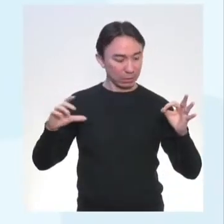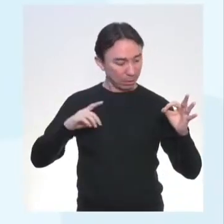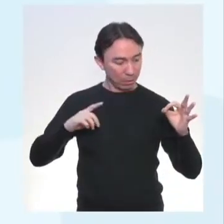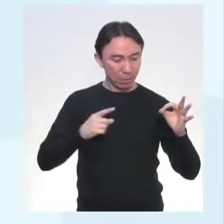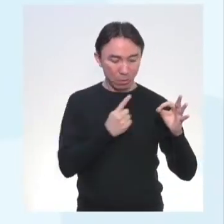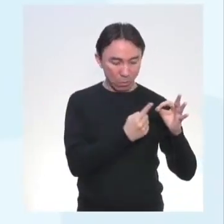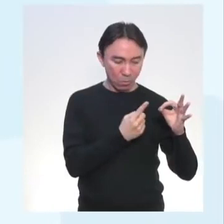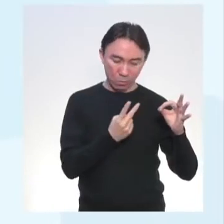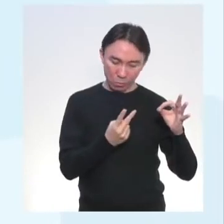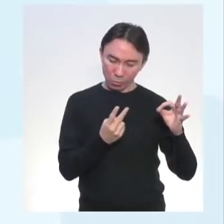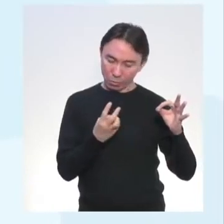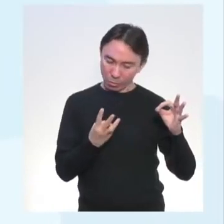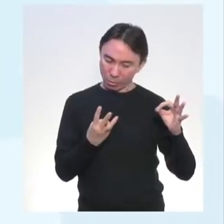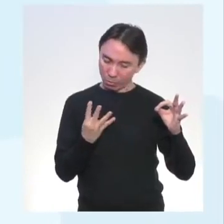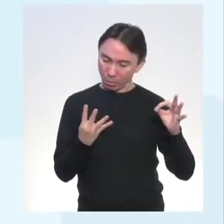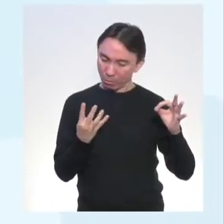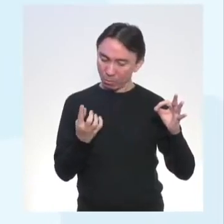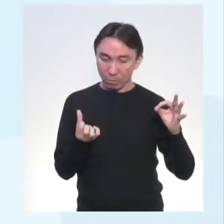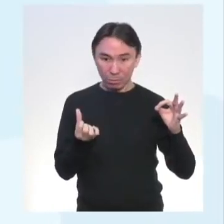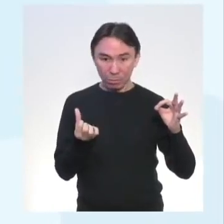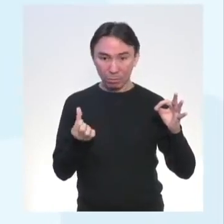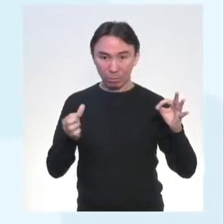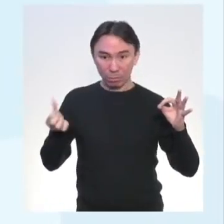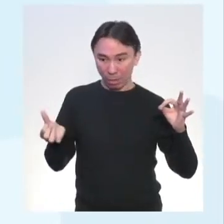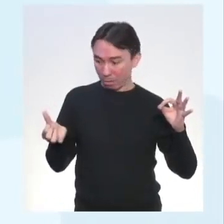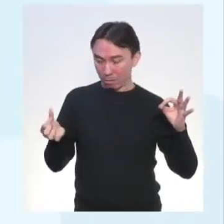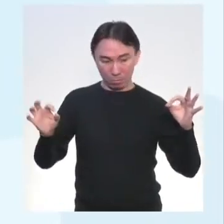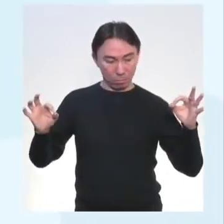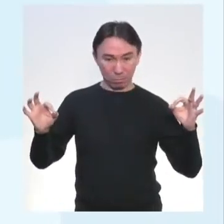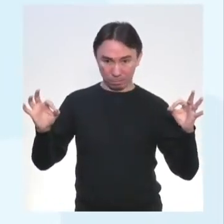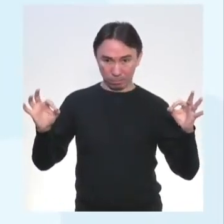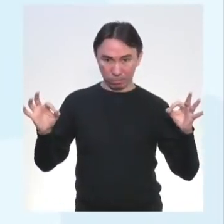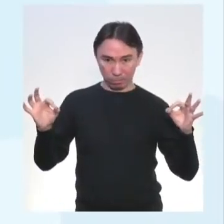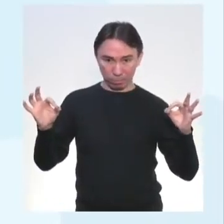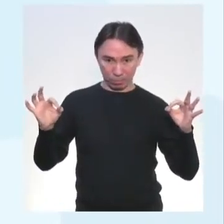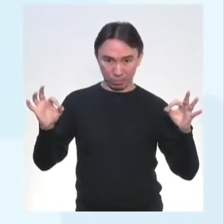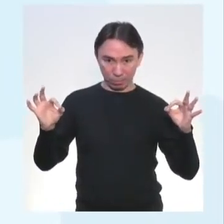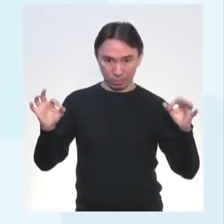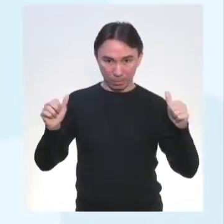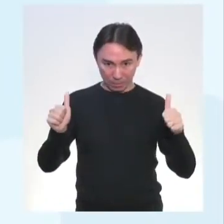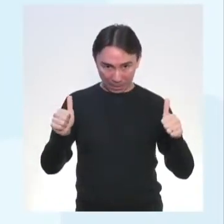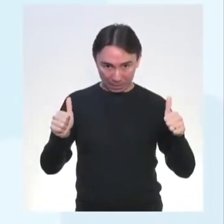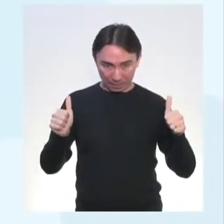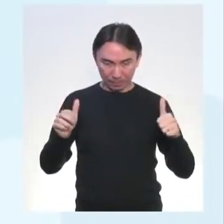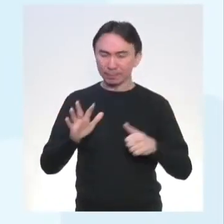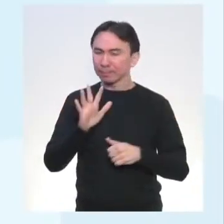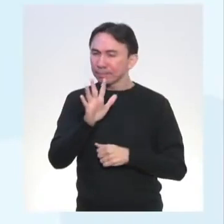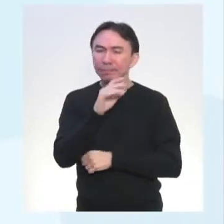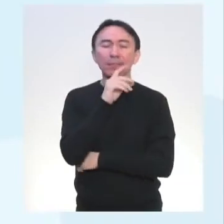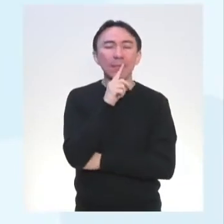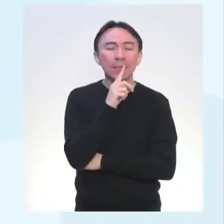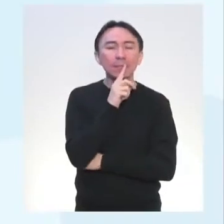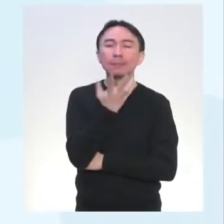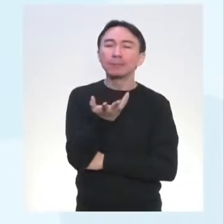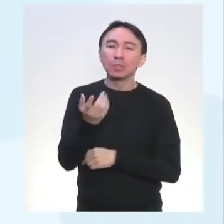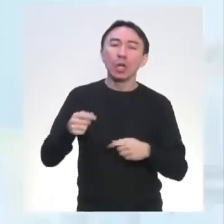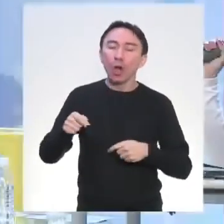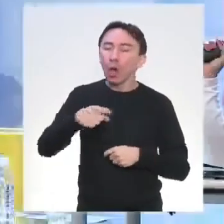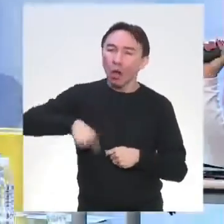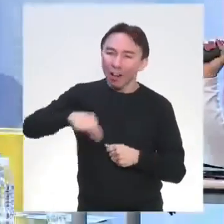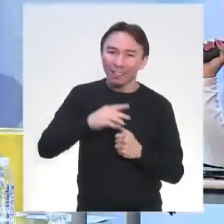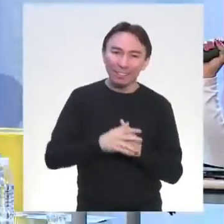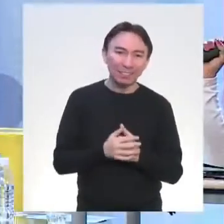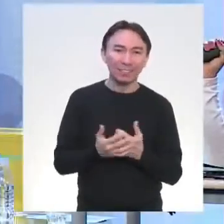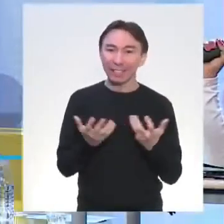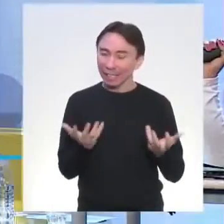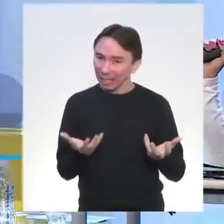Não pode ser na vertical, né? Não pode, tem 6 aí, tá vendo? Muito bem. Então, todas as vezes que nós vamos